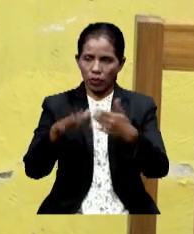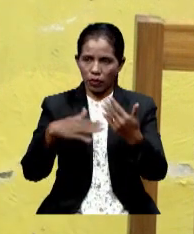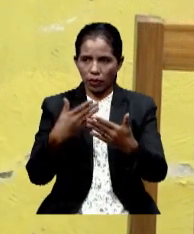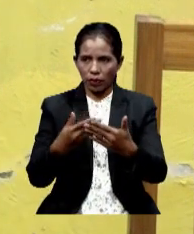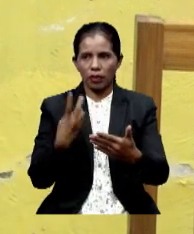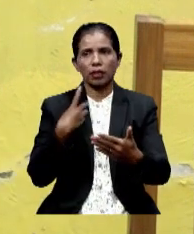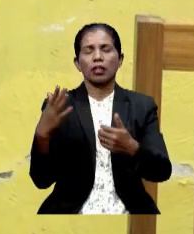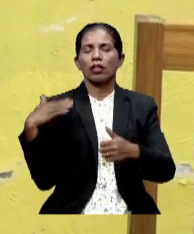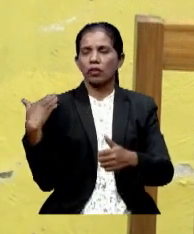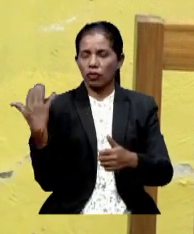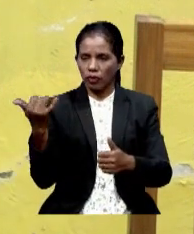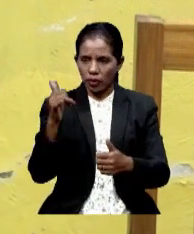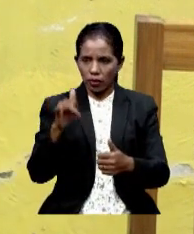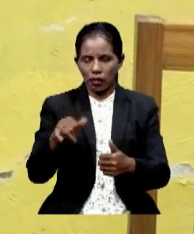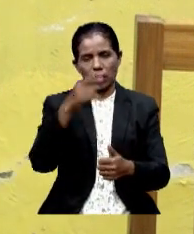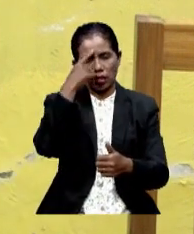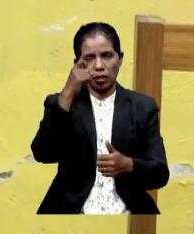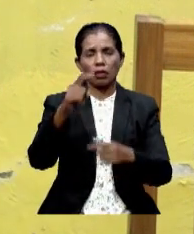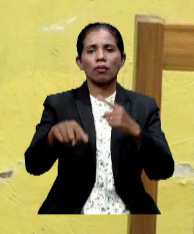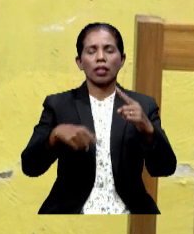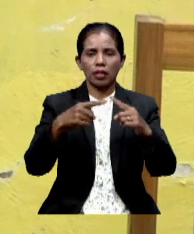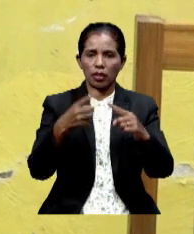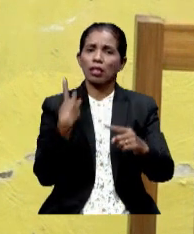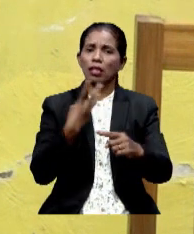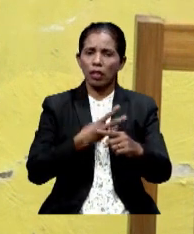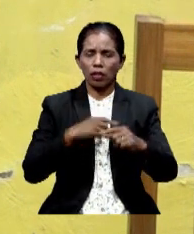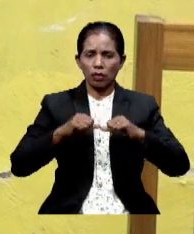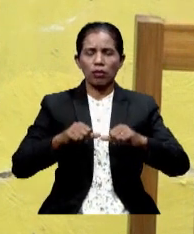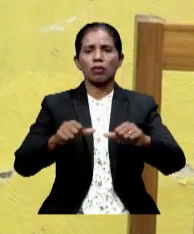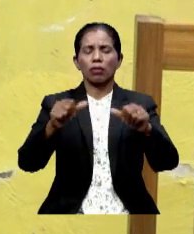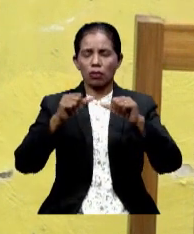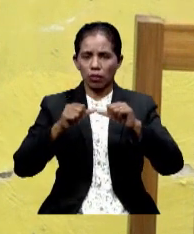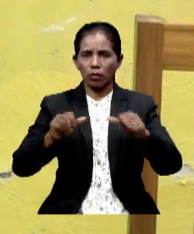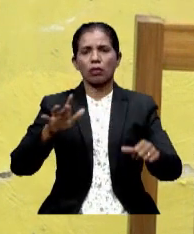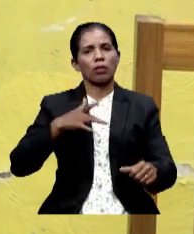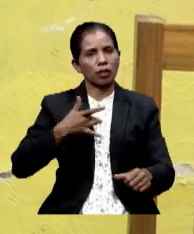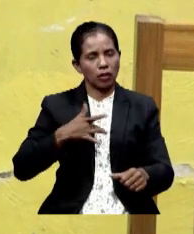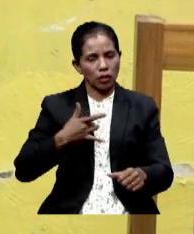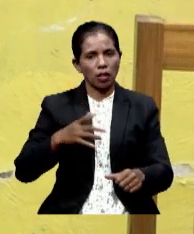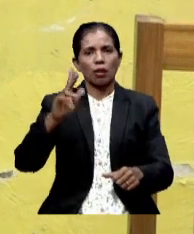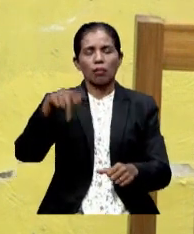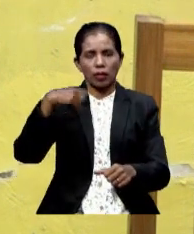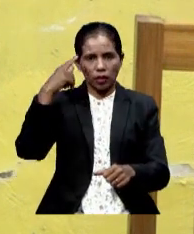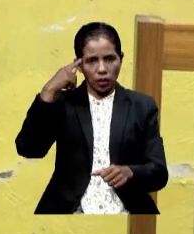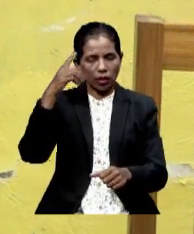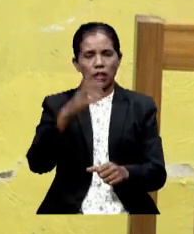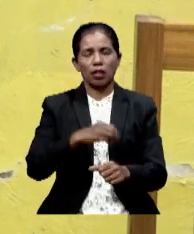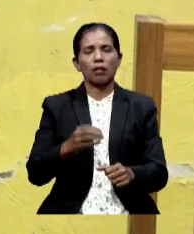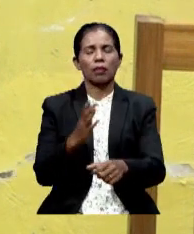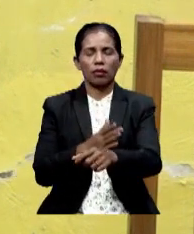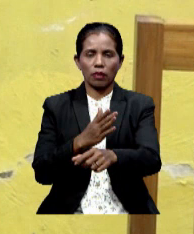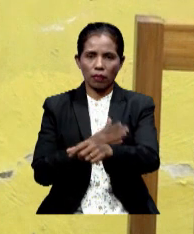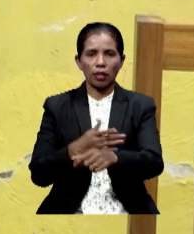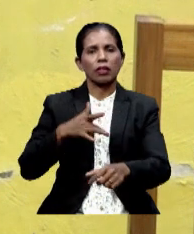tenha jovem sira. Também se bem rira e tá continua na fatin o egoísmo política promove na fatin